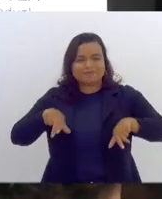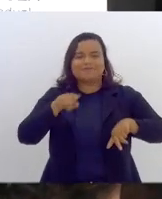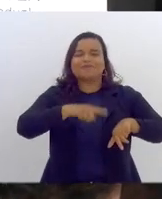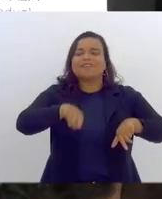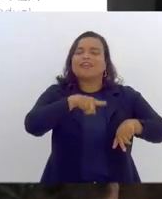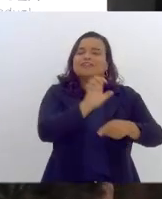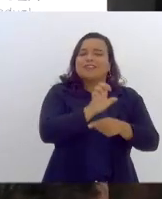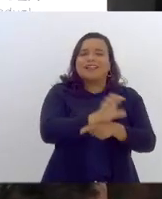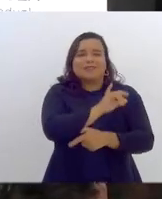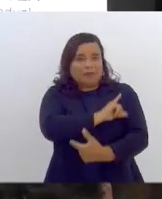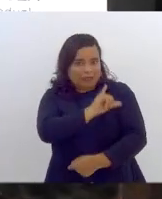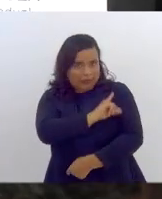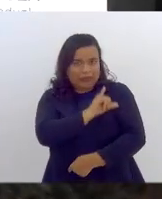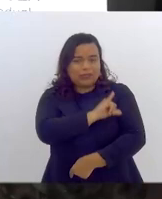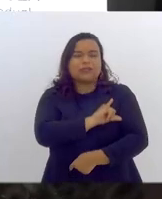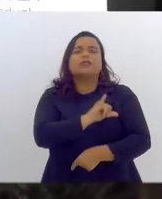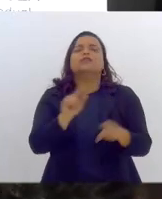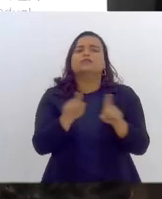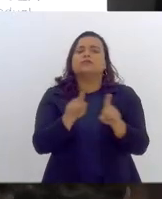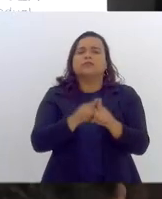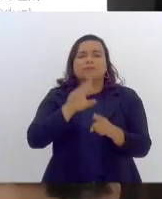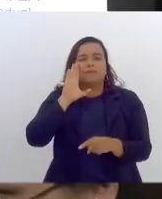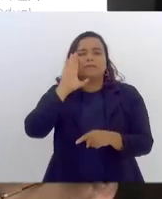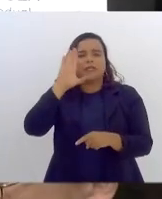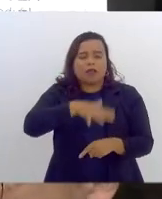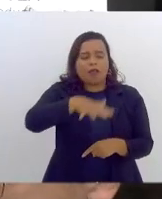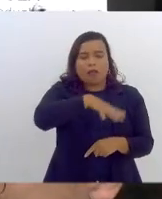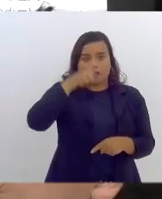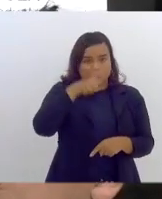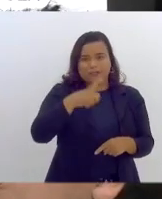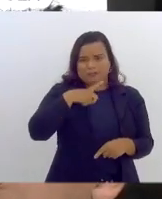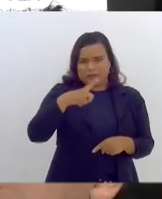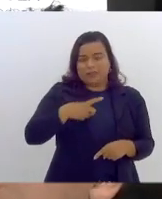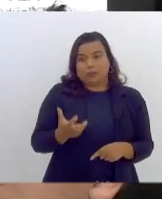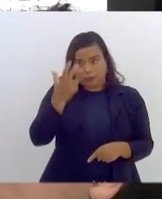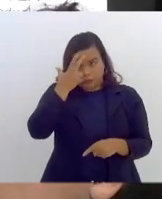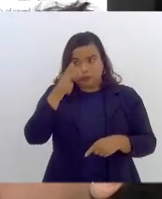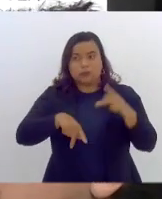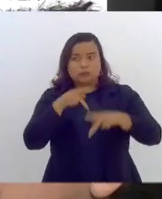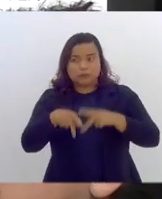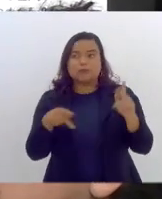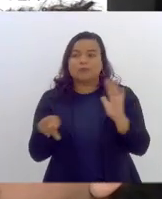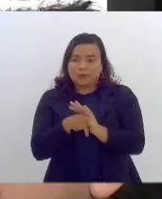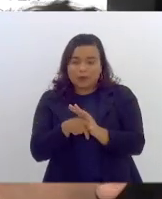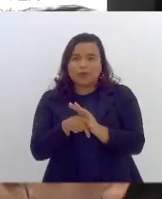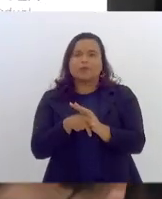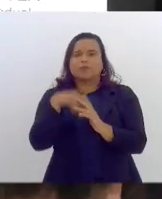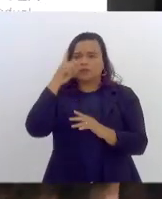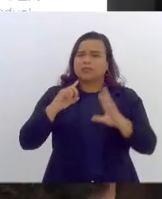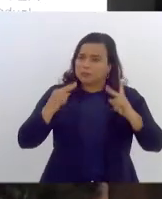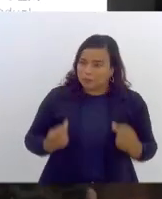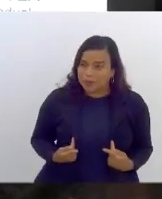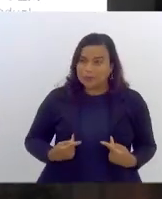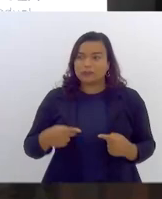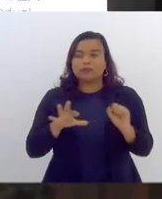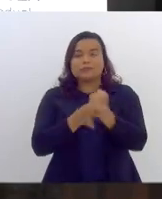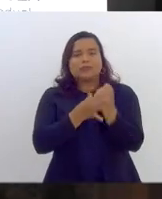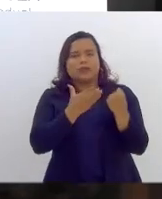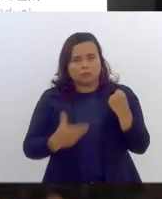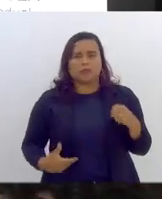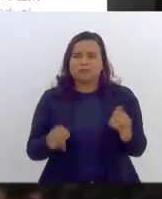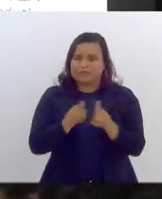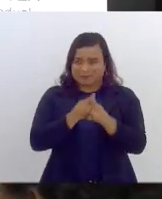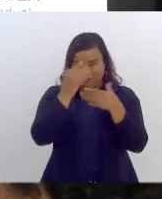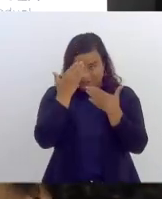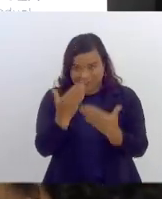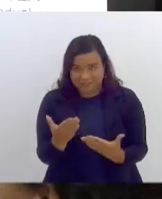Janeiro e tem como uma de suas principais áreas de interesse a cultura popular, os direitos humanos e a segurança pública. Muito